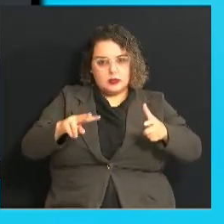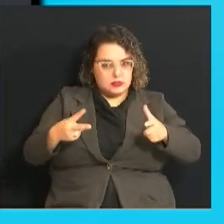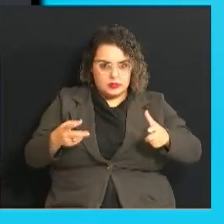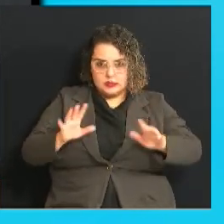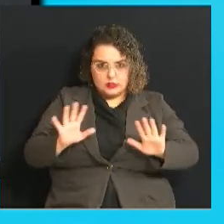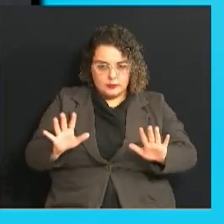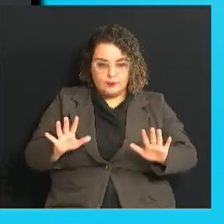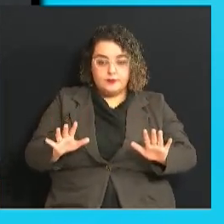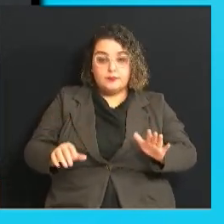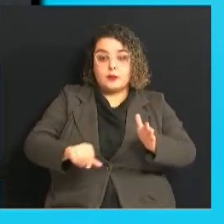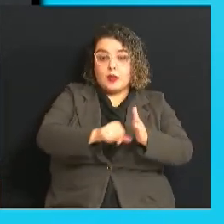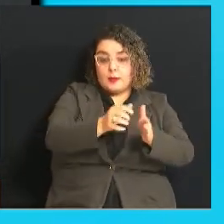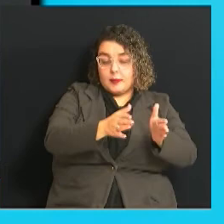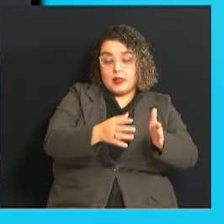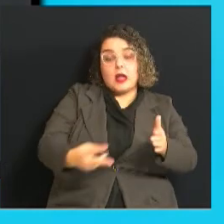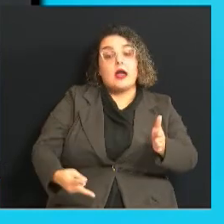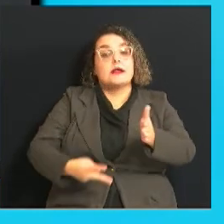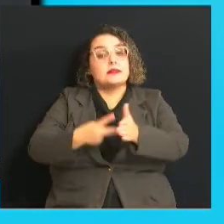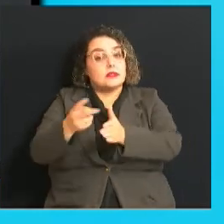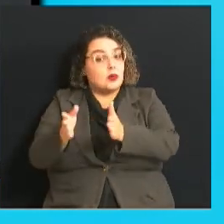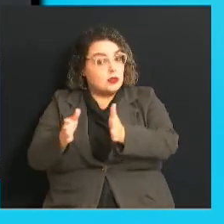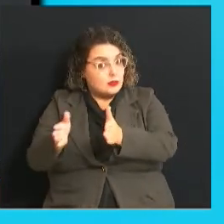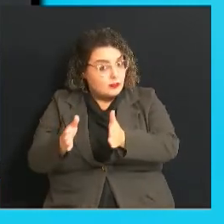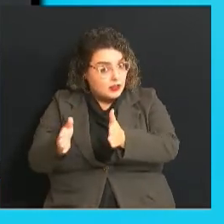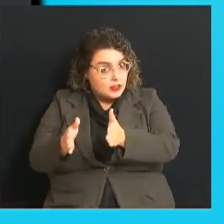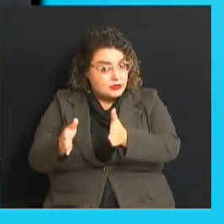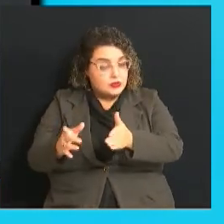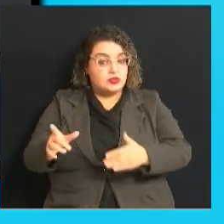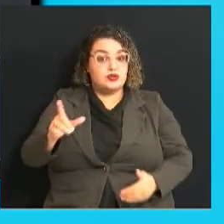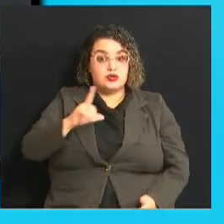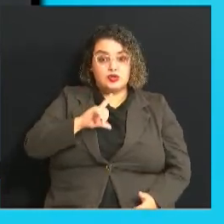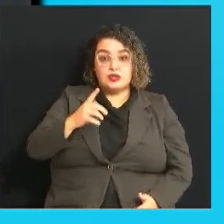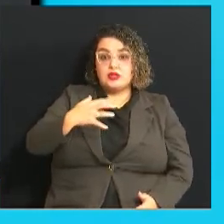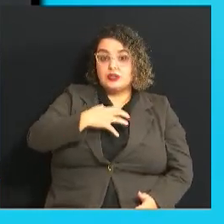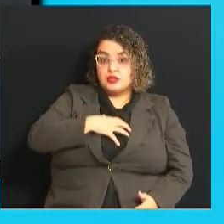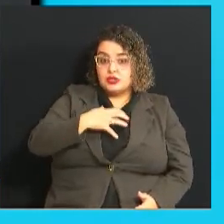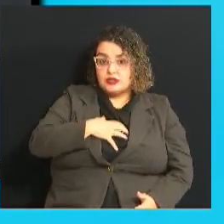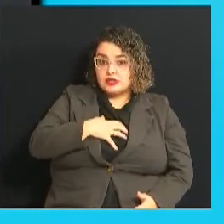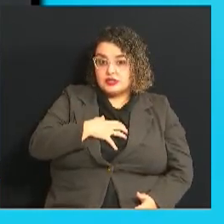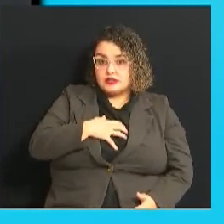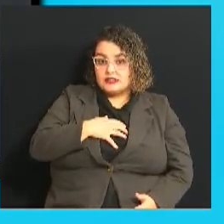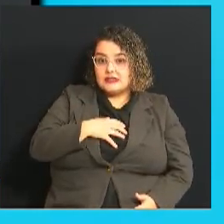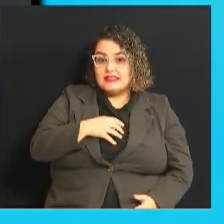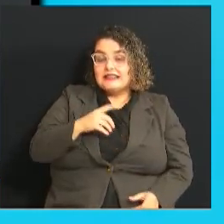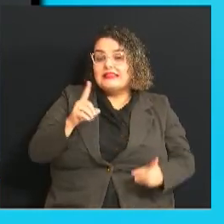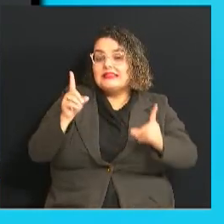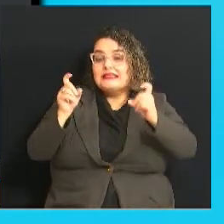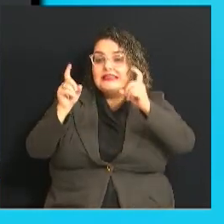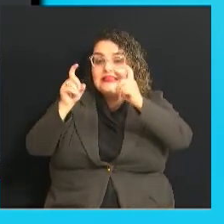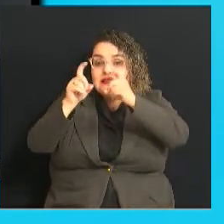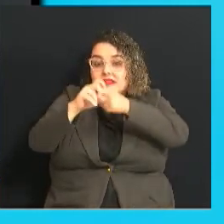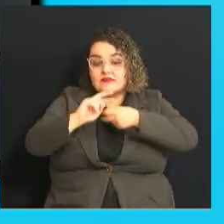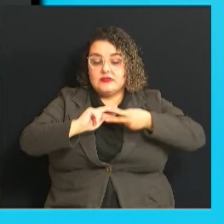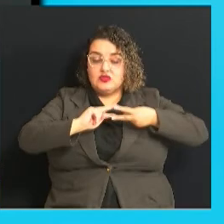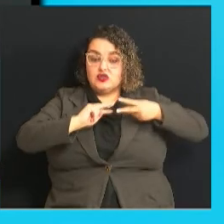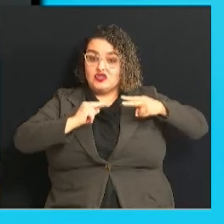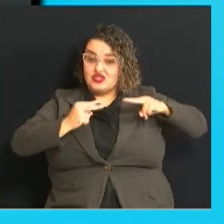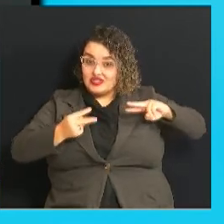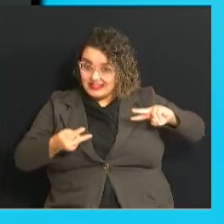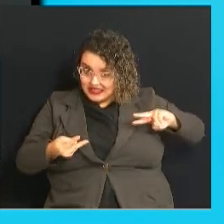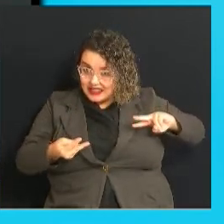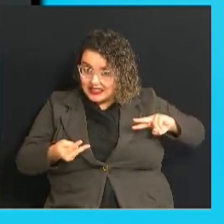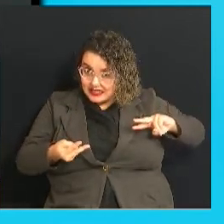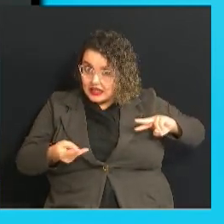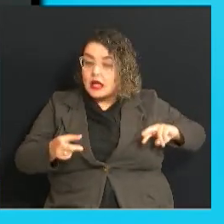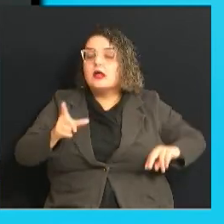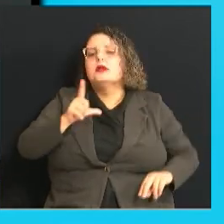primeira parte. A segunda parte, existem formas muito raras genéticas. Então, existe